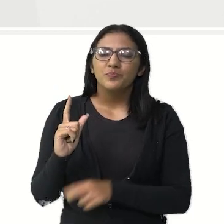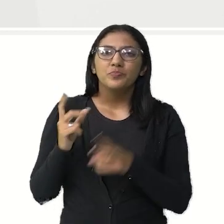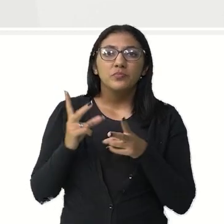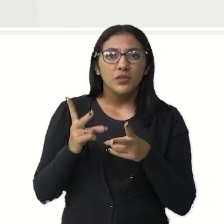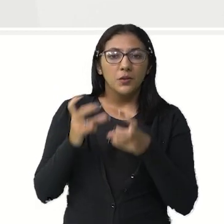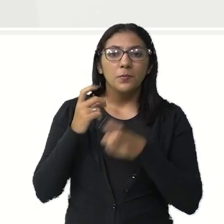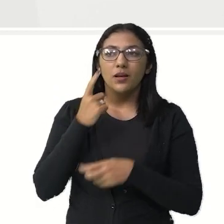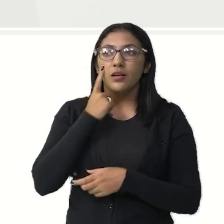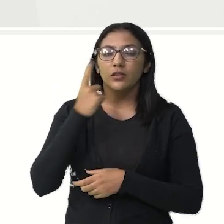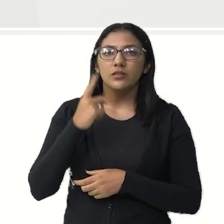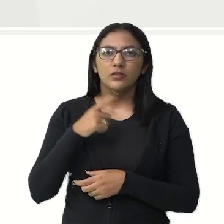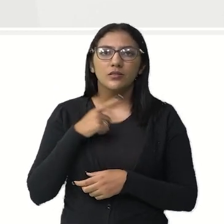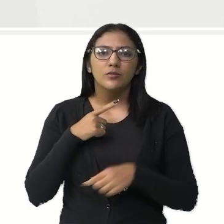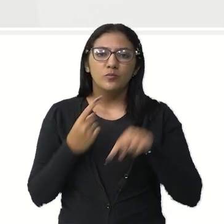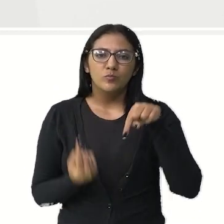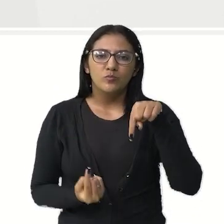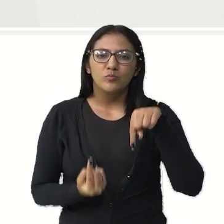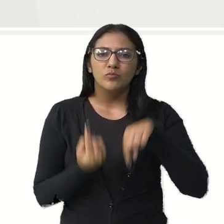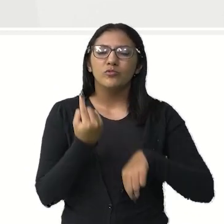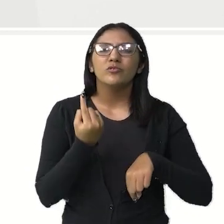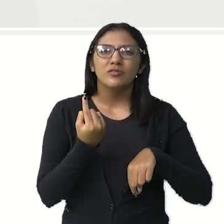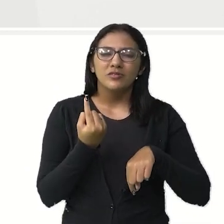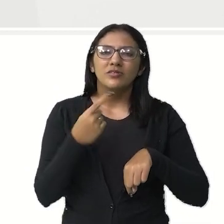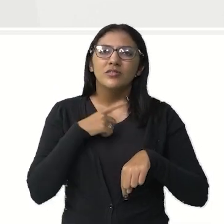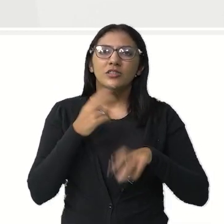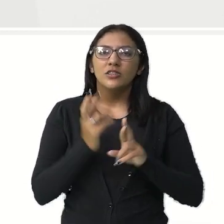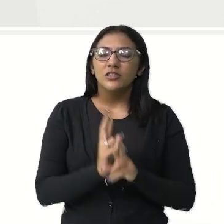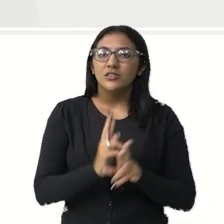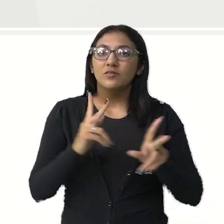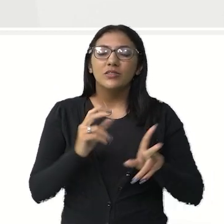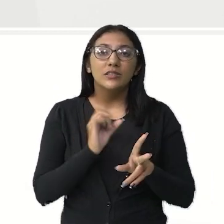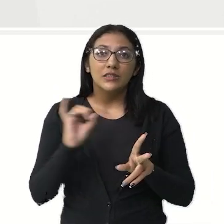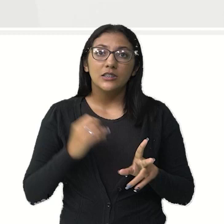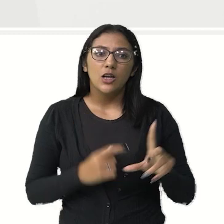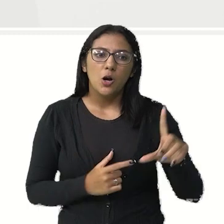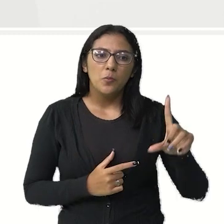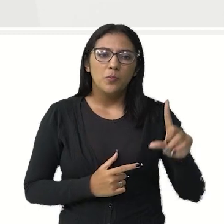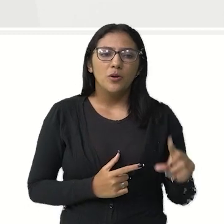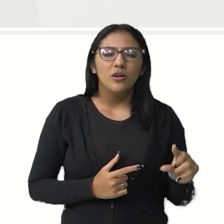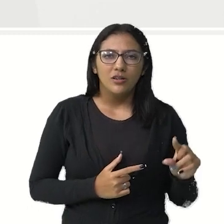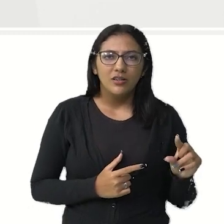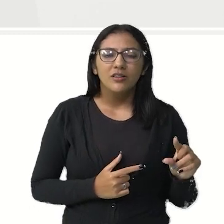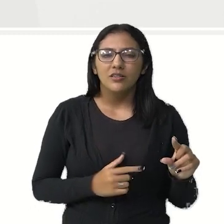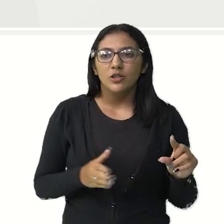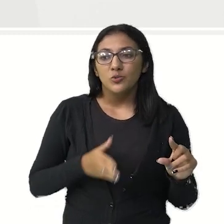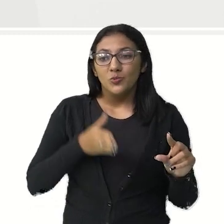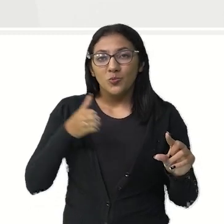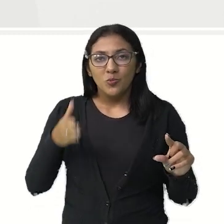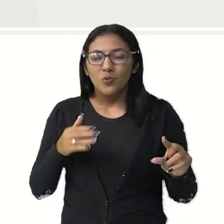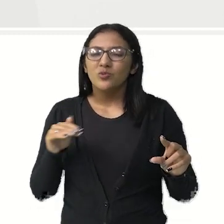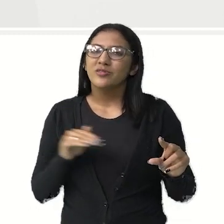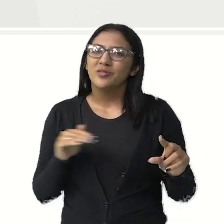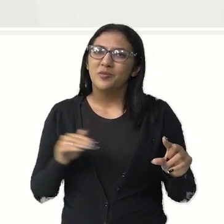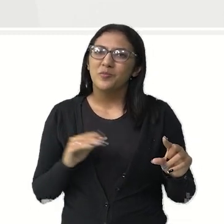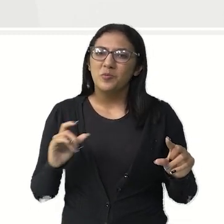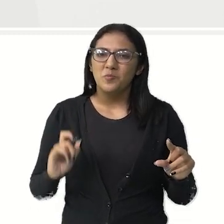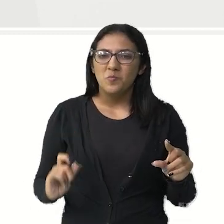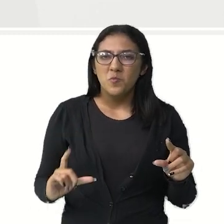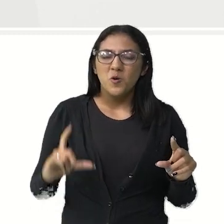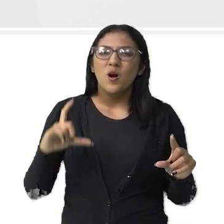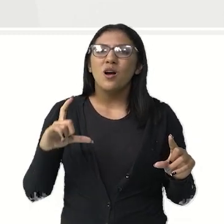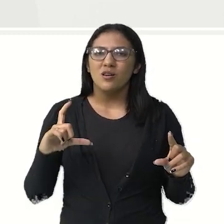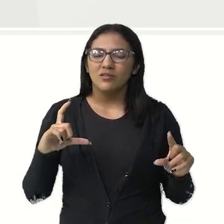percebo que as flechas estão em sentidos opostos, né? Porque se houve uma redução de um lado, né, do outro lado há